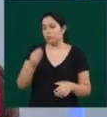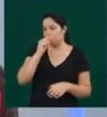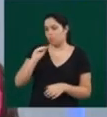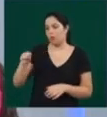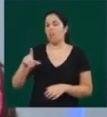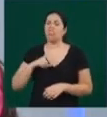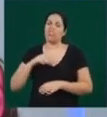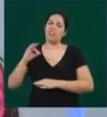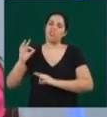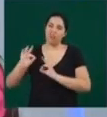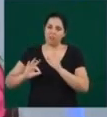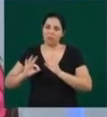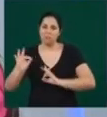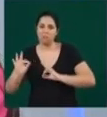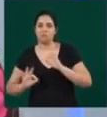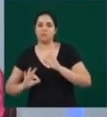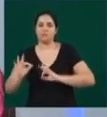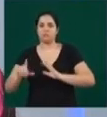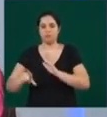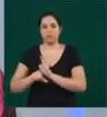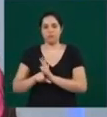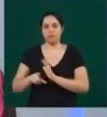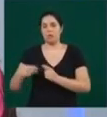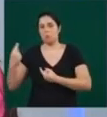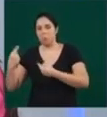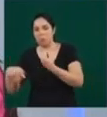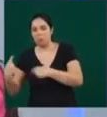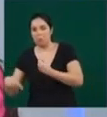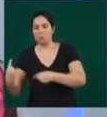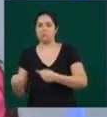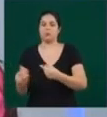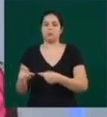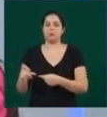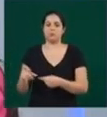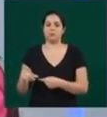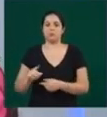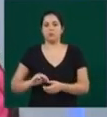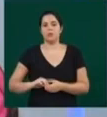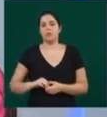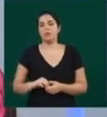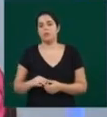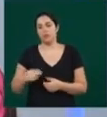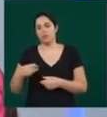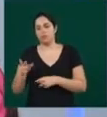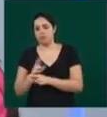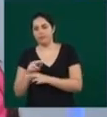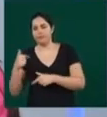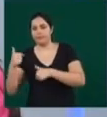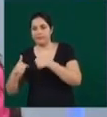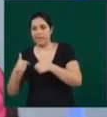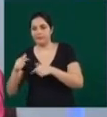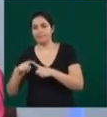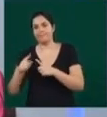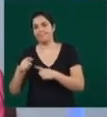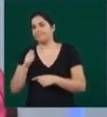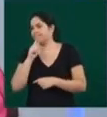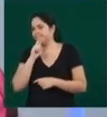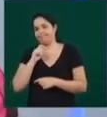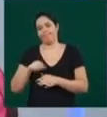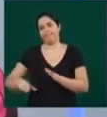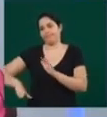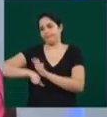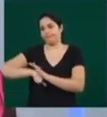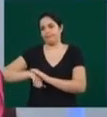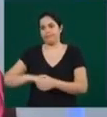projetos de lei, várias discussões nesse sentido para configurar nas relações de trabalho, mas ainda nada